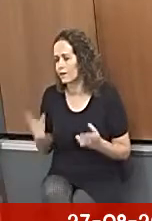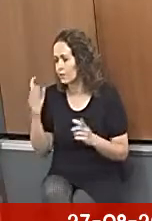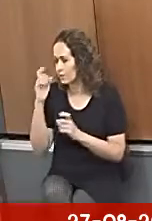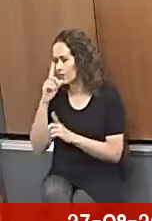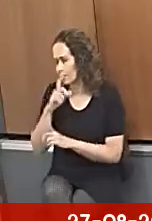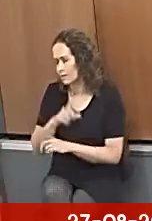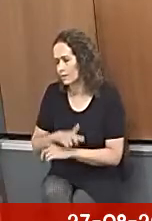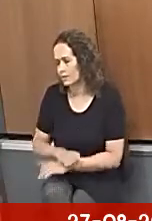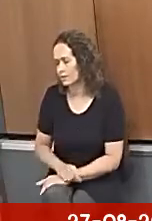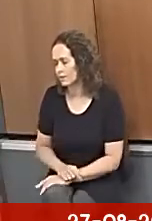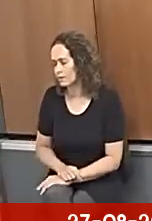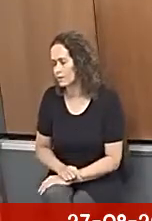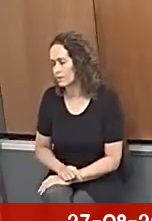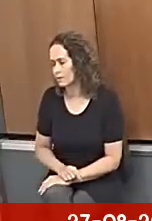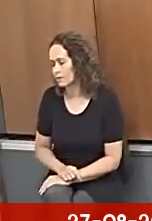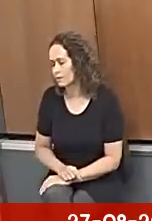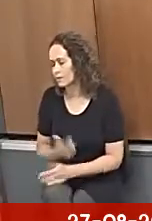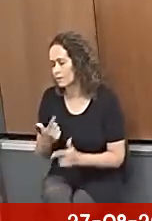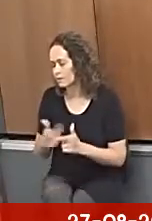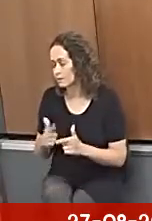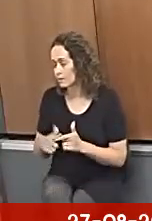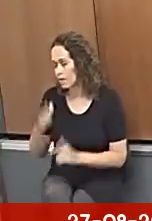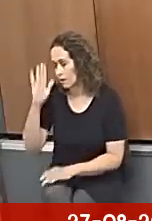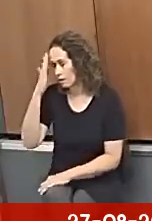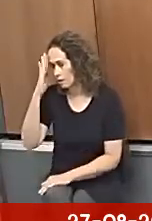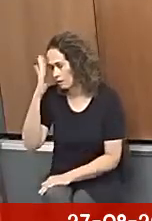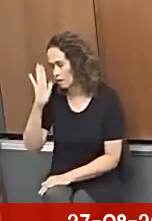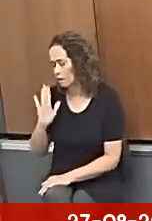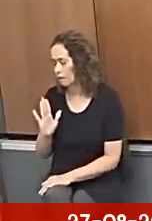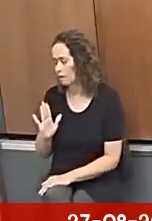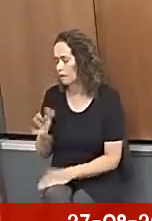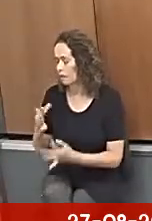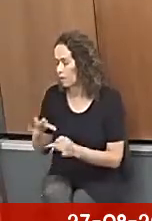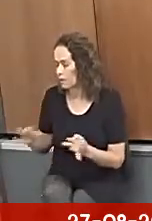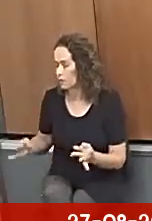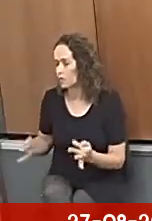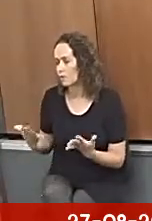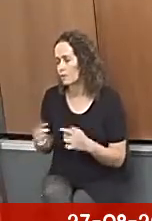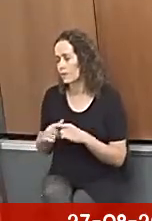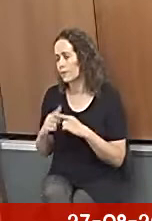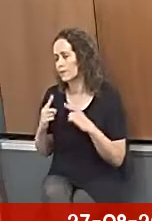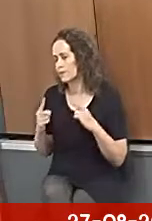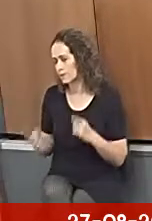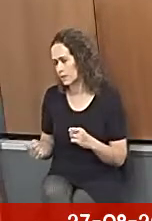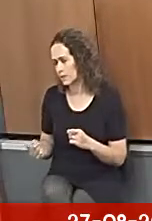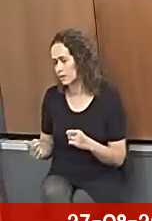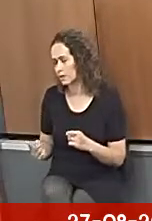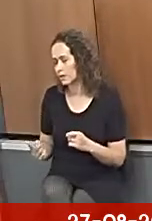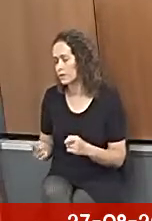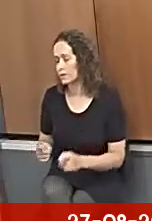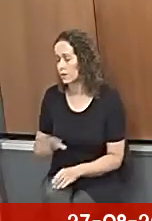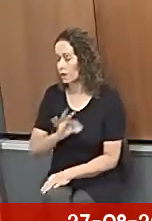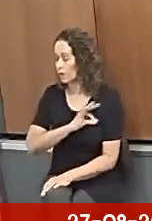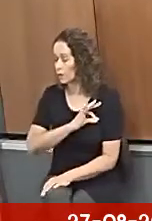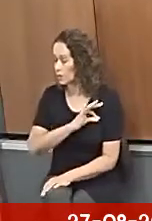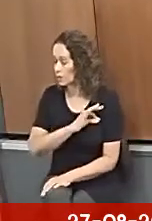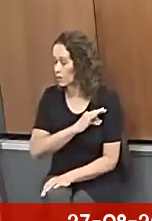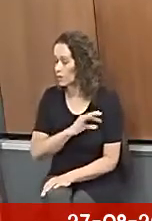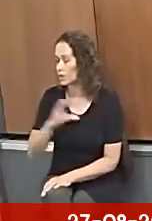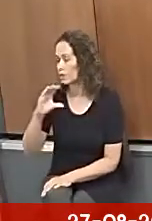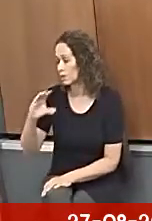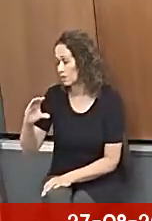a a ou entender a dor que a família passou mas de fato a polícia civil fez uma investigação séria do tema